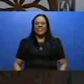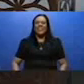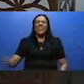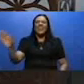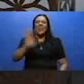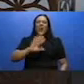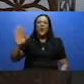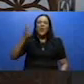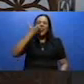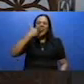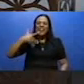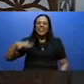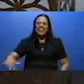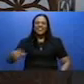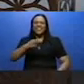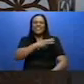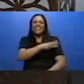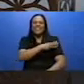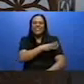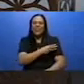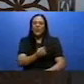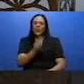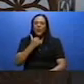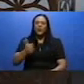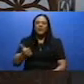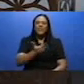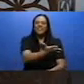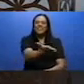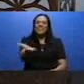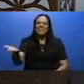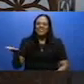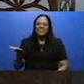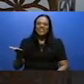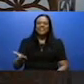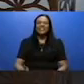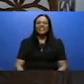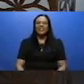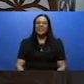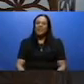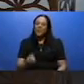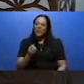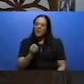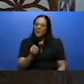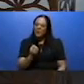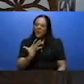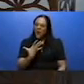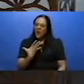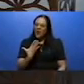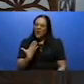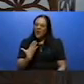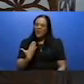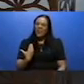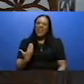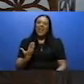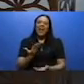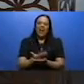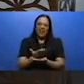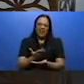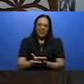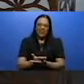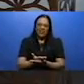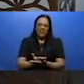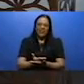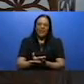Olá, crianças do terceiro ano, tudo bem com vocês? Que bom, nós estamos aqui para mais uma aula de